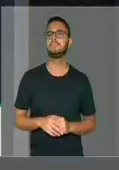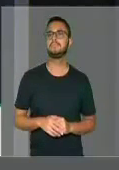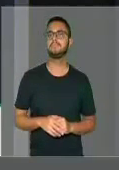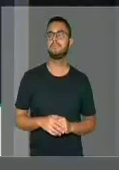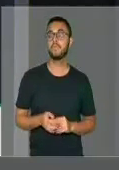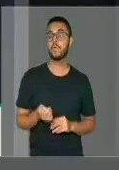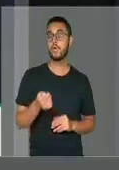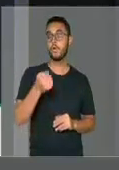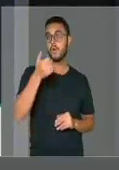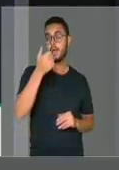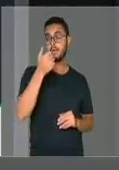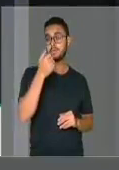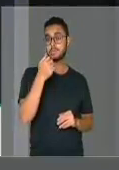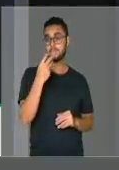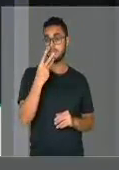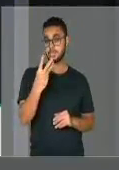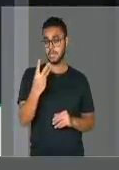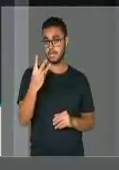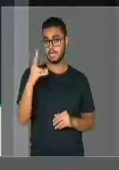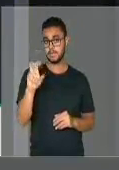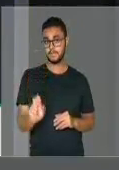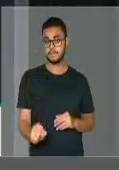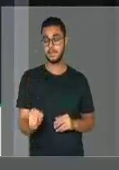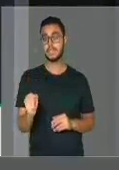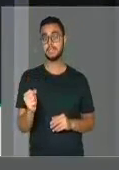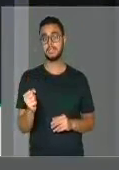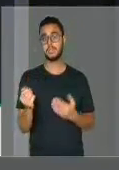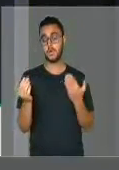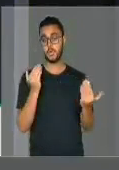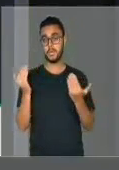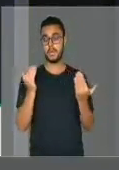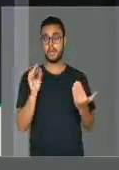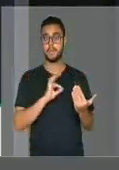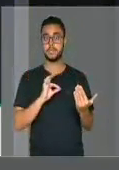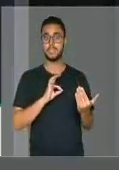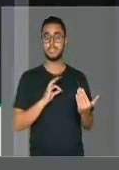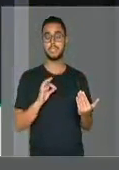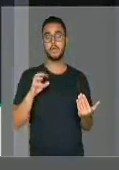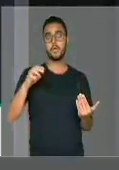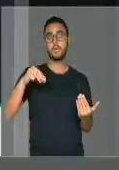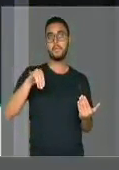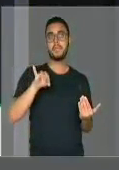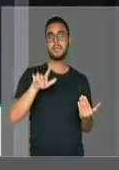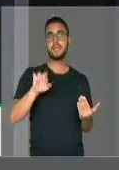Quase 3 vezes o que ganha um policial militar com o mesmo tempo de serviço.